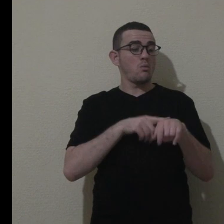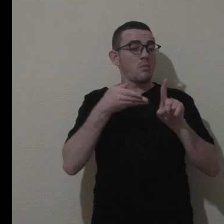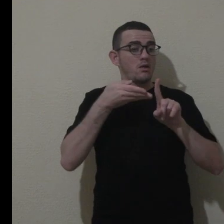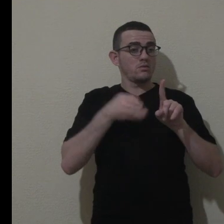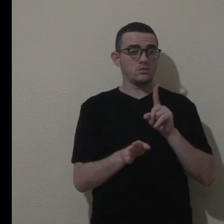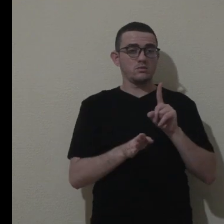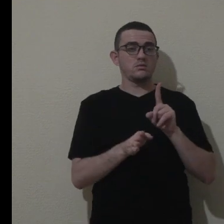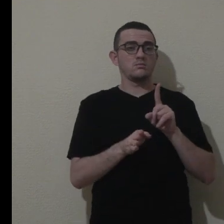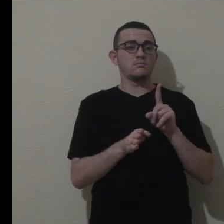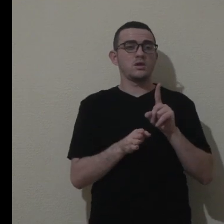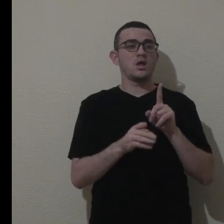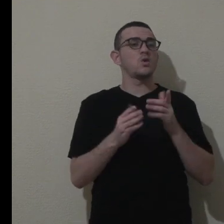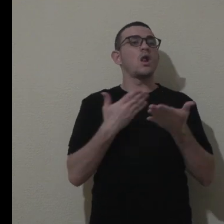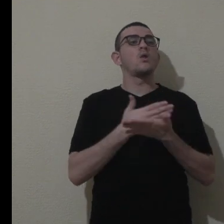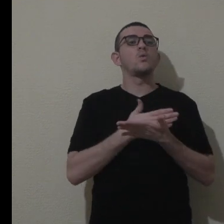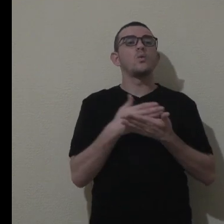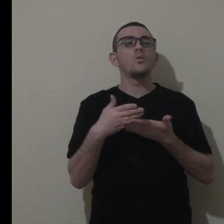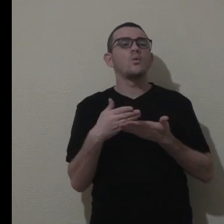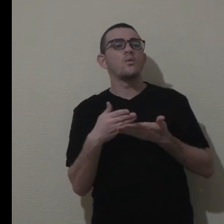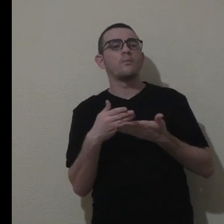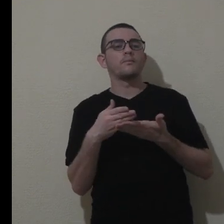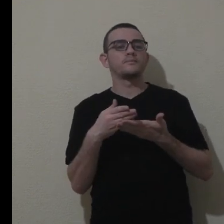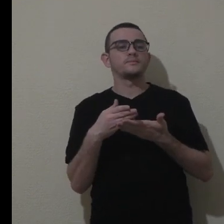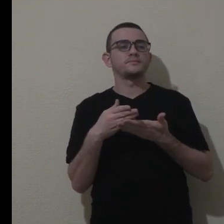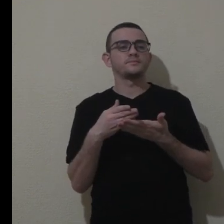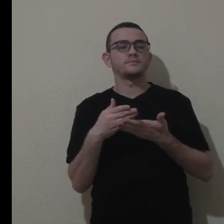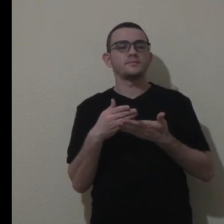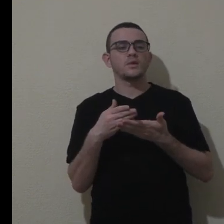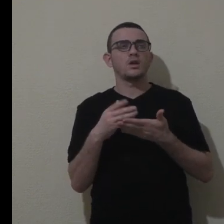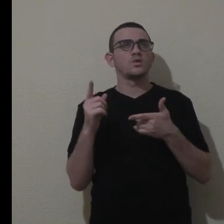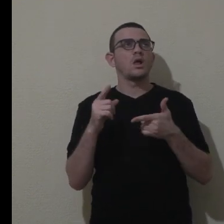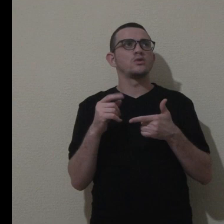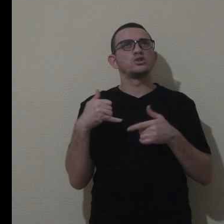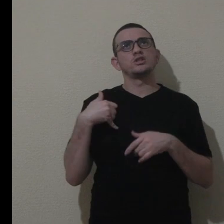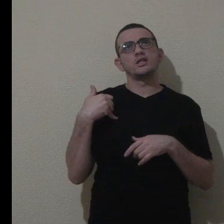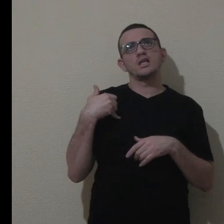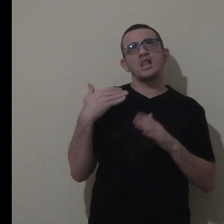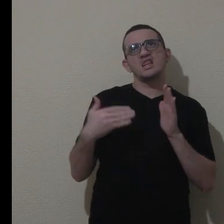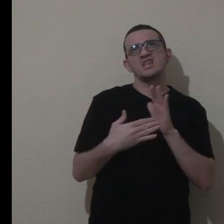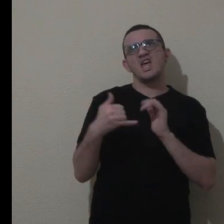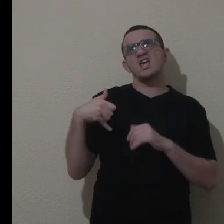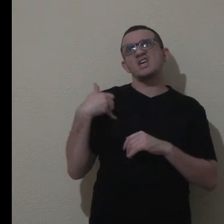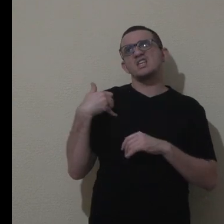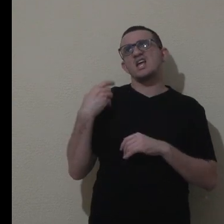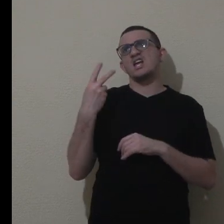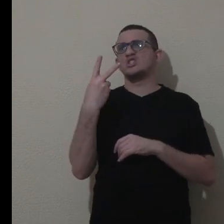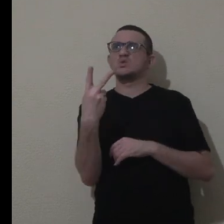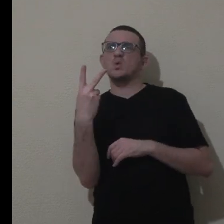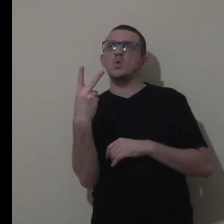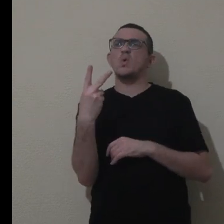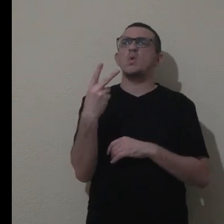nos primeiros 2 anos, da